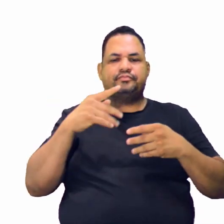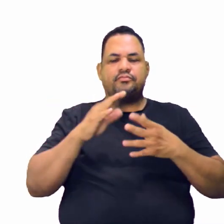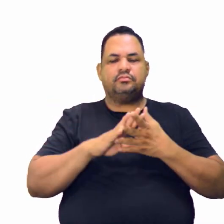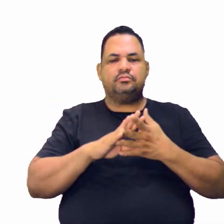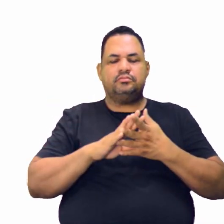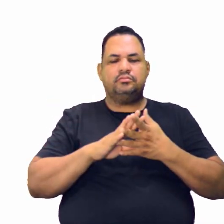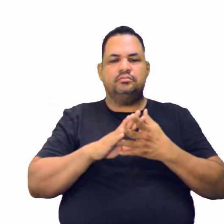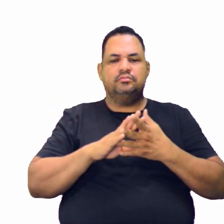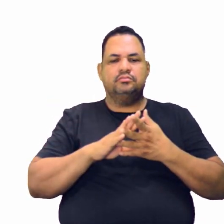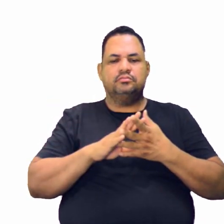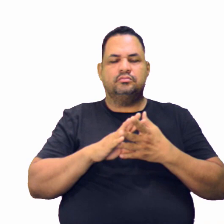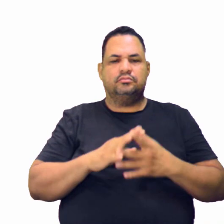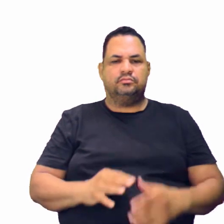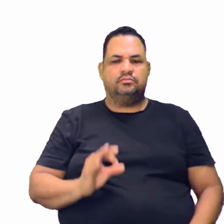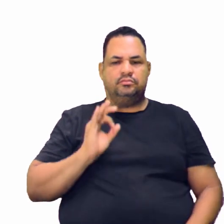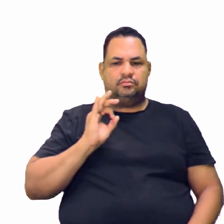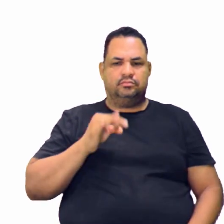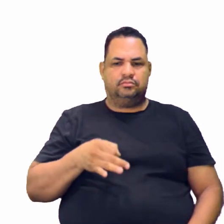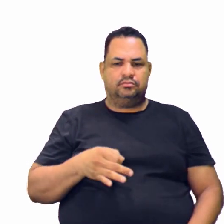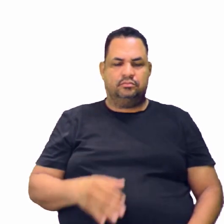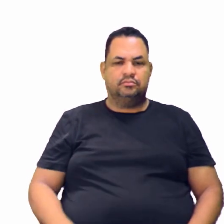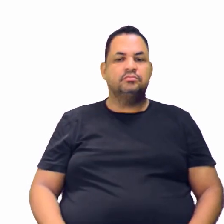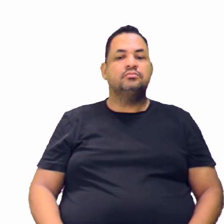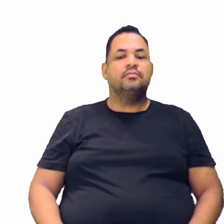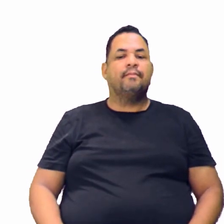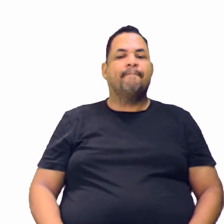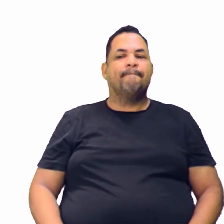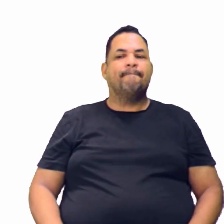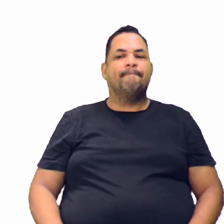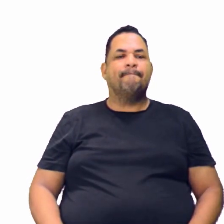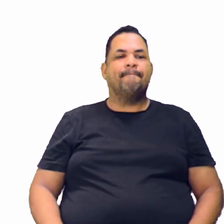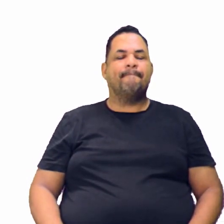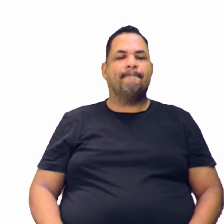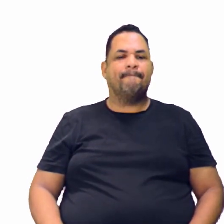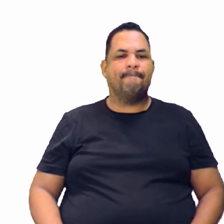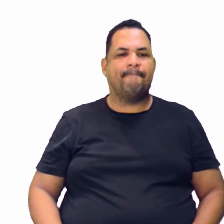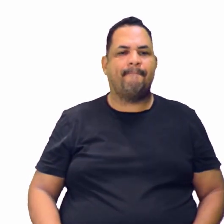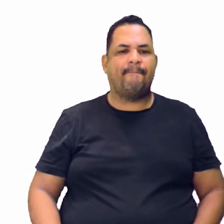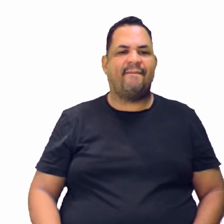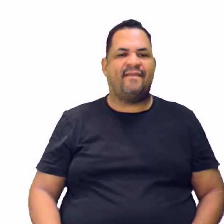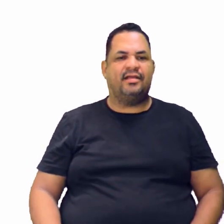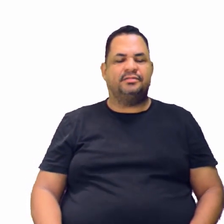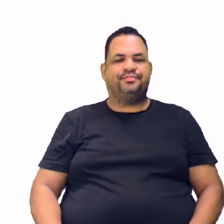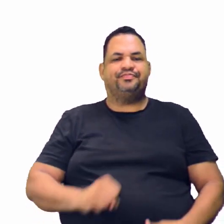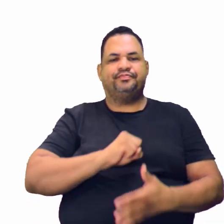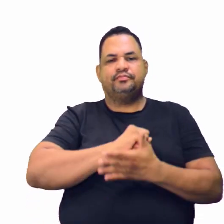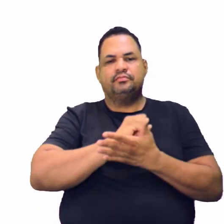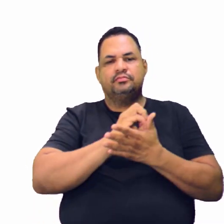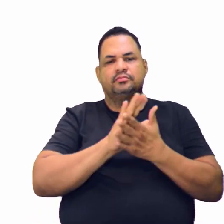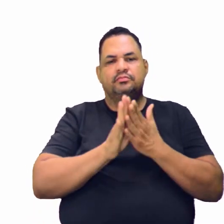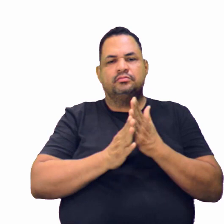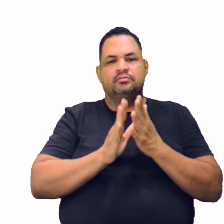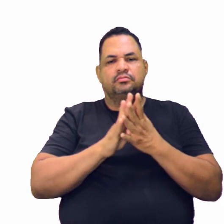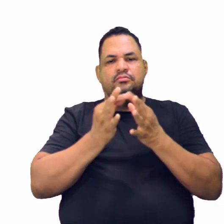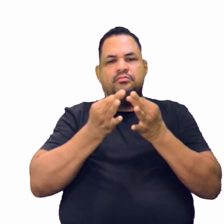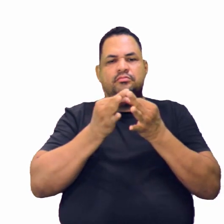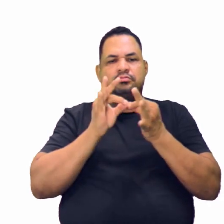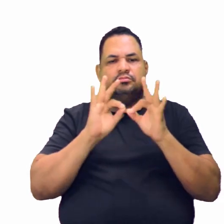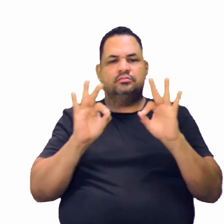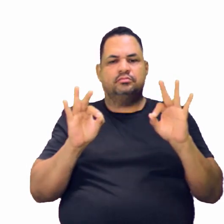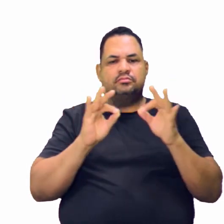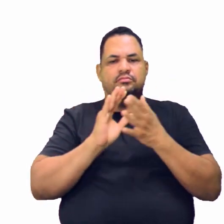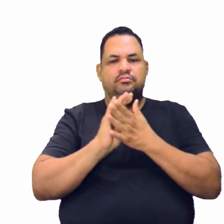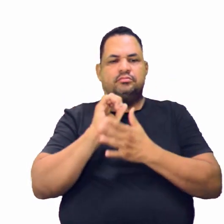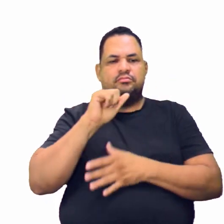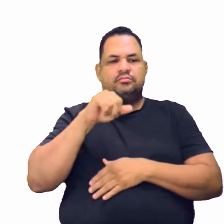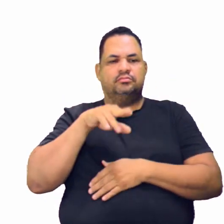o seu complemento e acessórios, tá certo? Então, as figuras de construção ou de sintaxe,